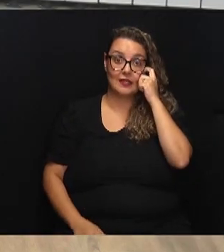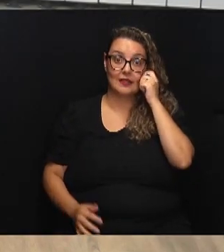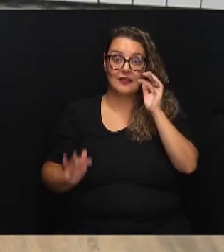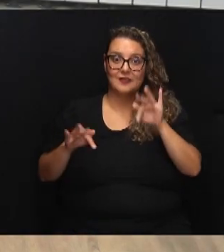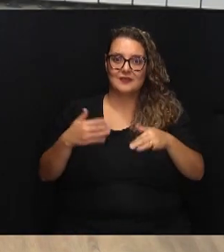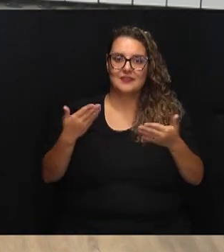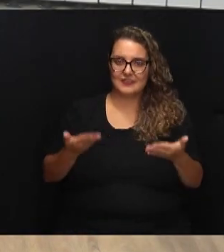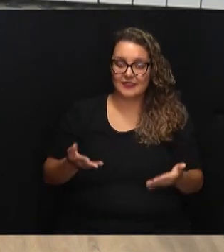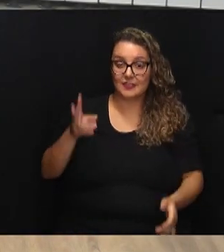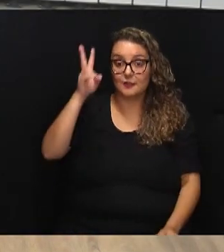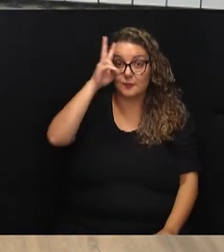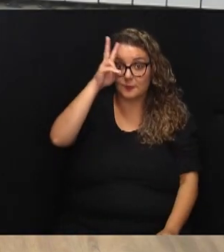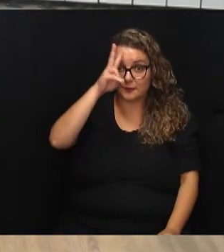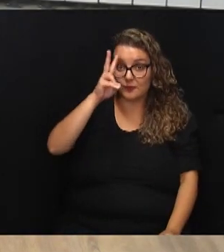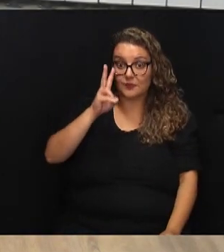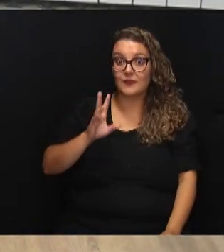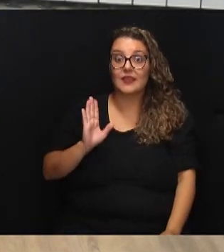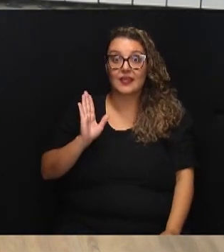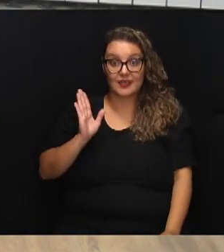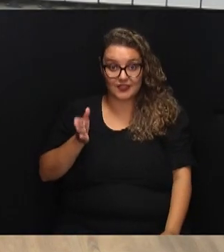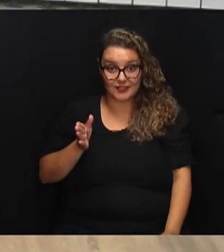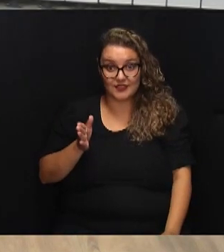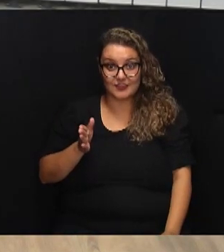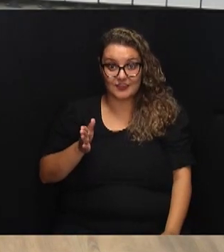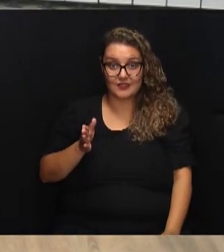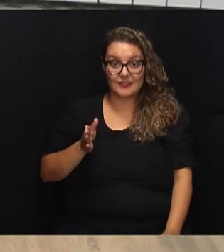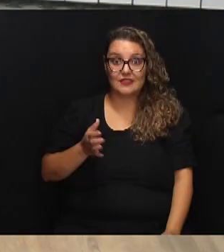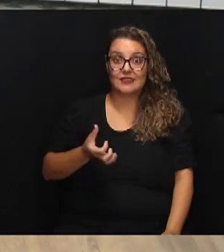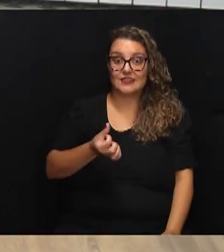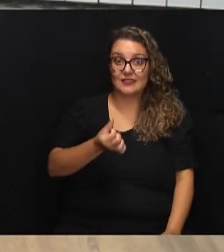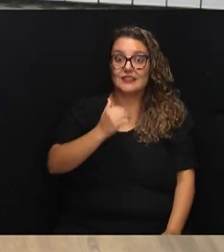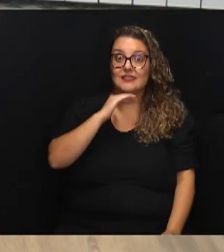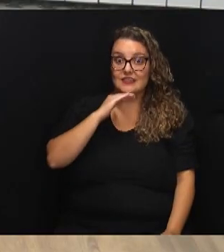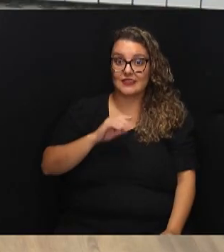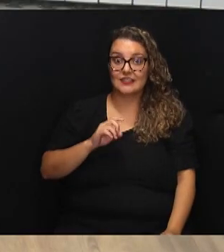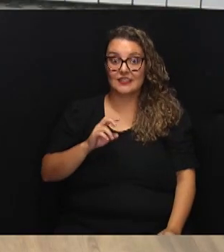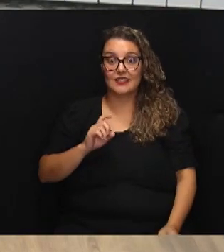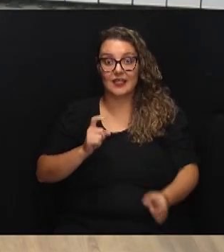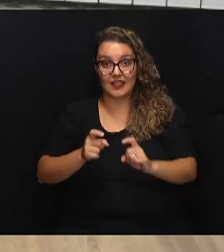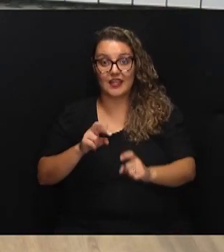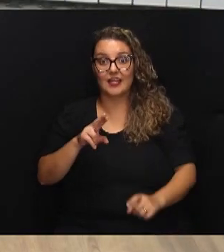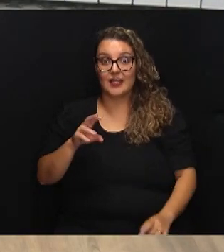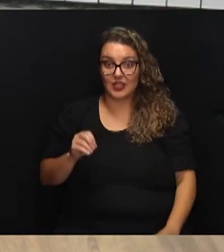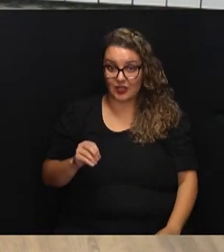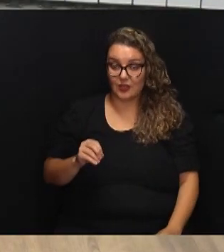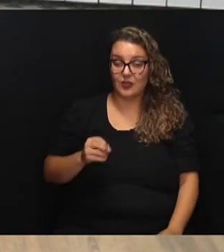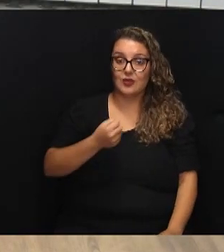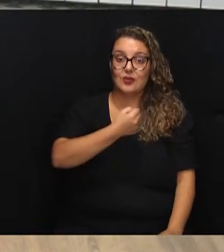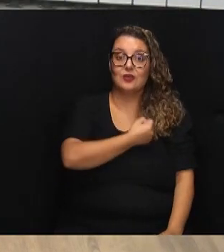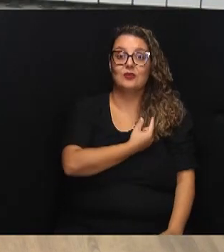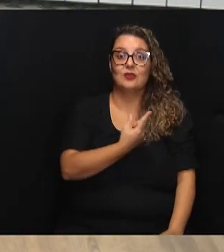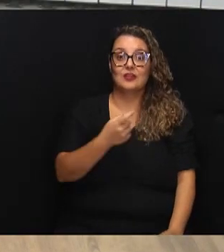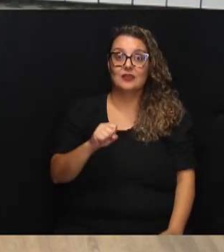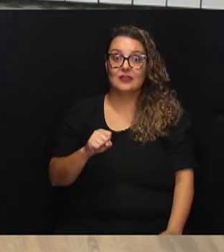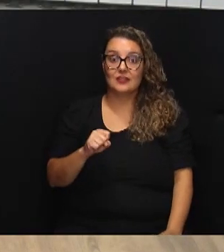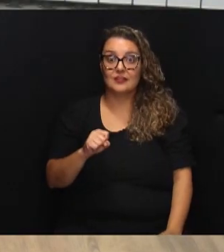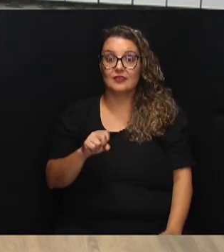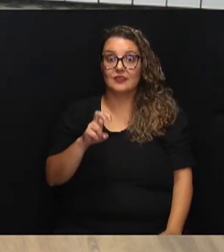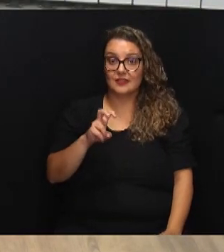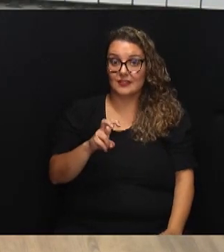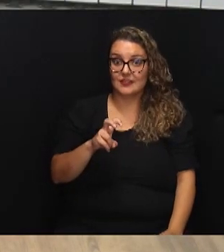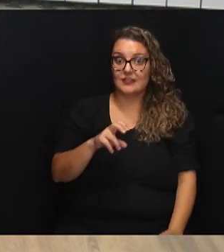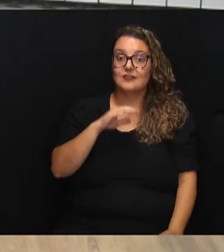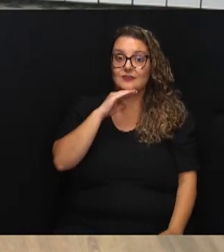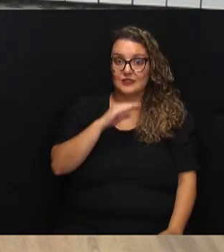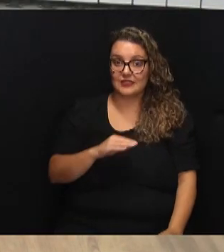aqui lembrando que logo mais, 6 horas da tarde, nós temos reunião ordinária de número 18, 5 horas